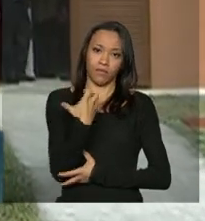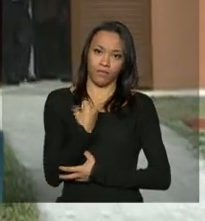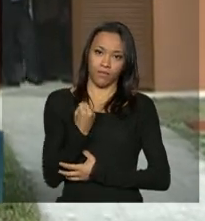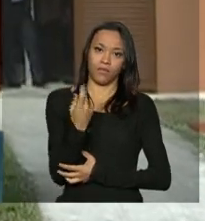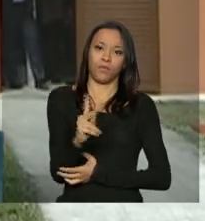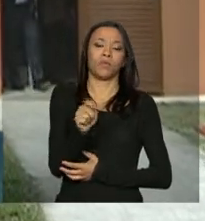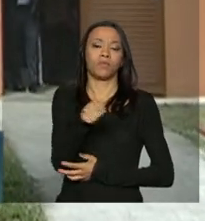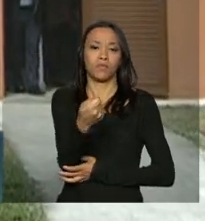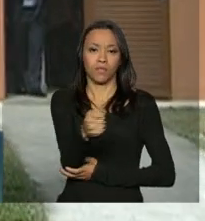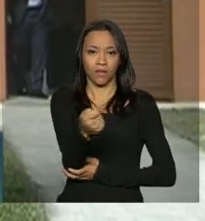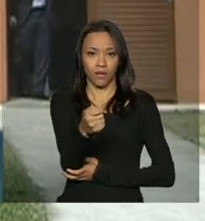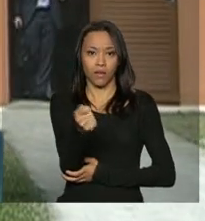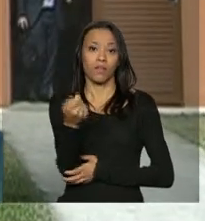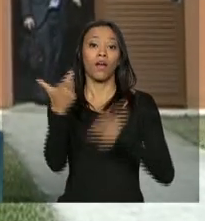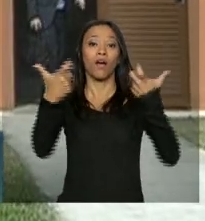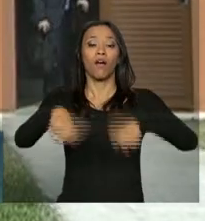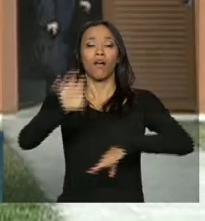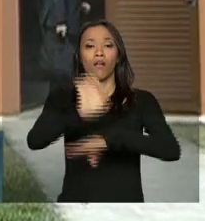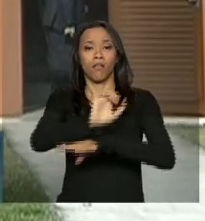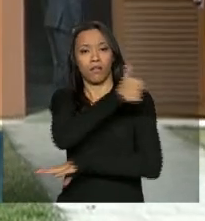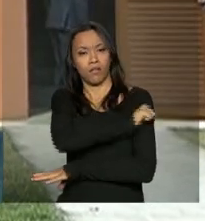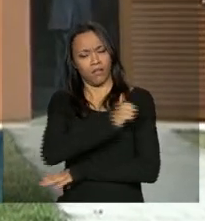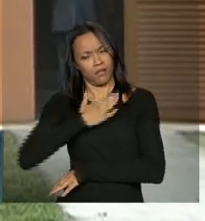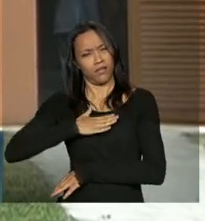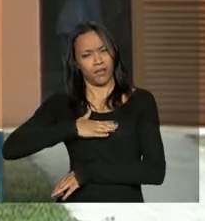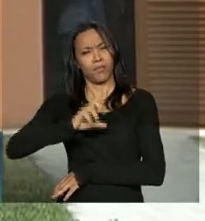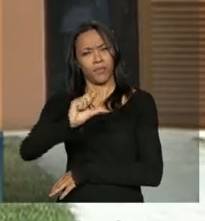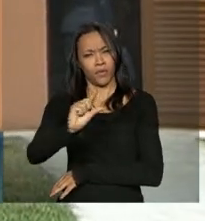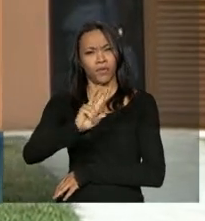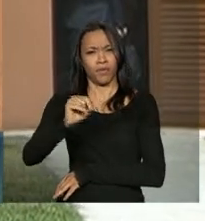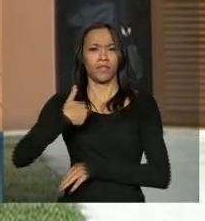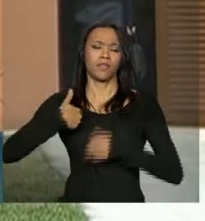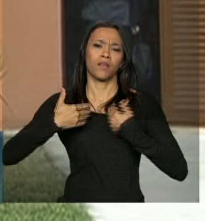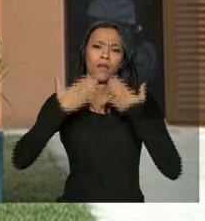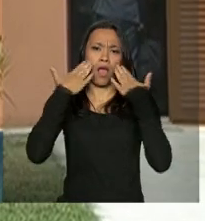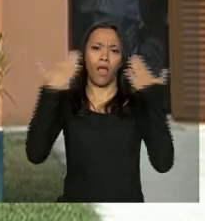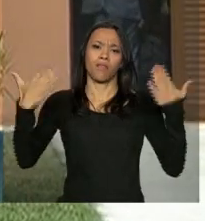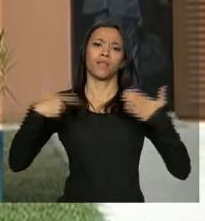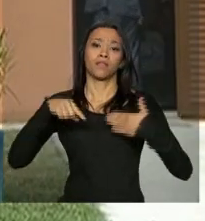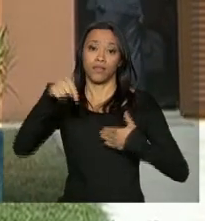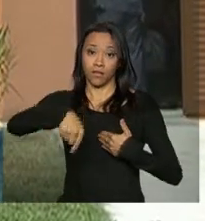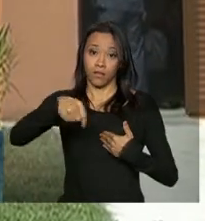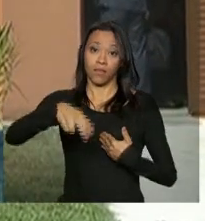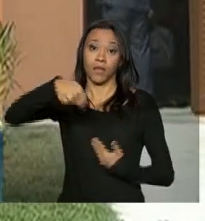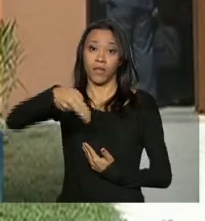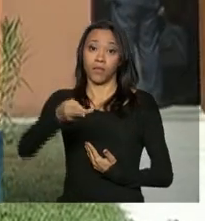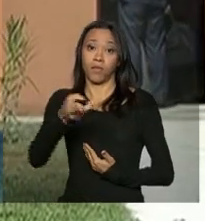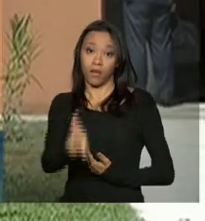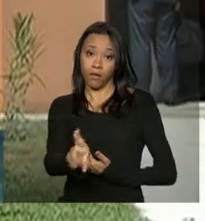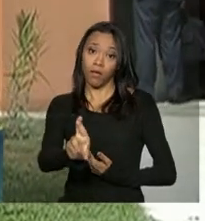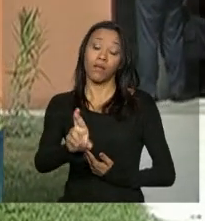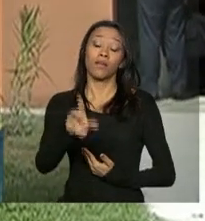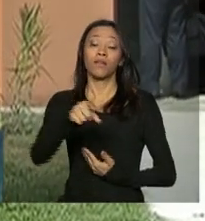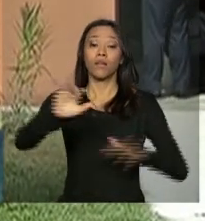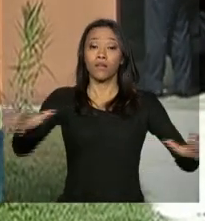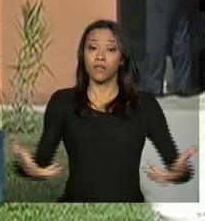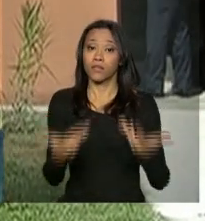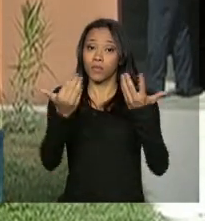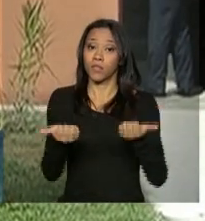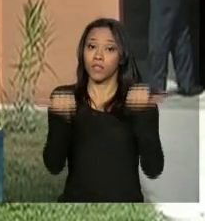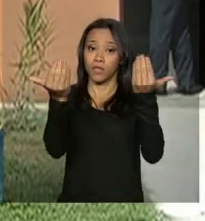residências no Rio de Janeiro daqui a pouquinho será transmitida ao vivo aqui pela NBR a cerimônia de entrega